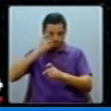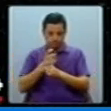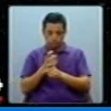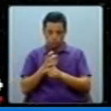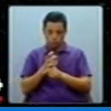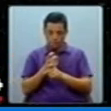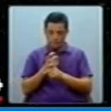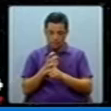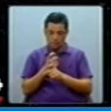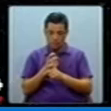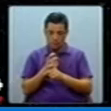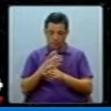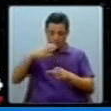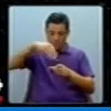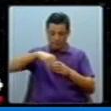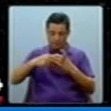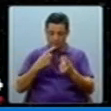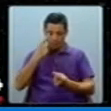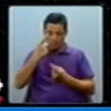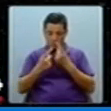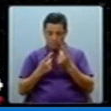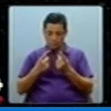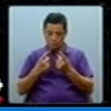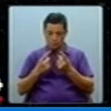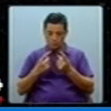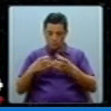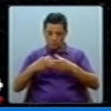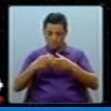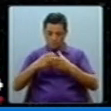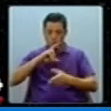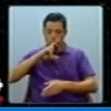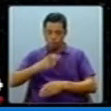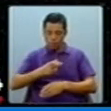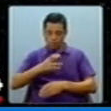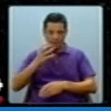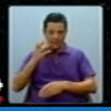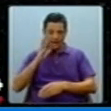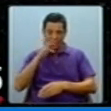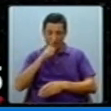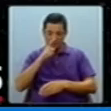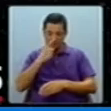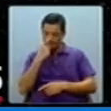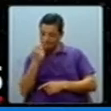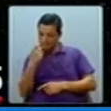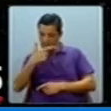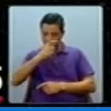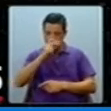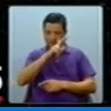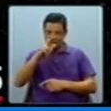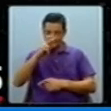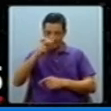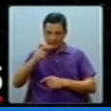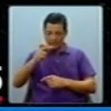que o seu interior alberga um núcleo rochoso, quente, que será do tamanho mais ou menos da Terra. E, portanto, nós estamos a falar de